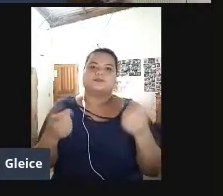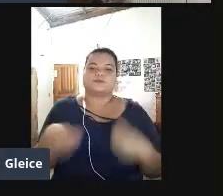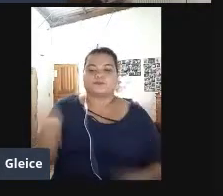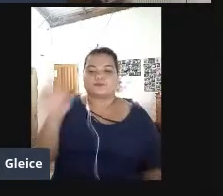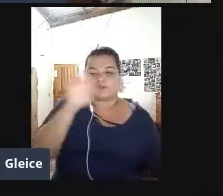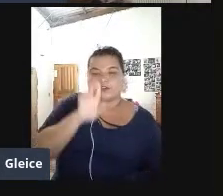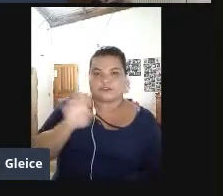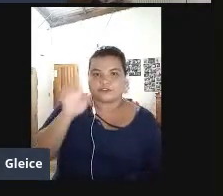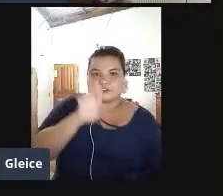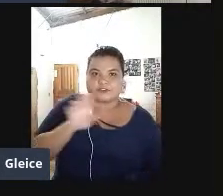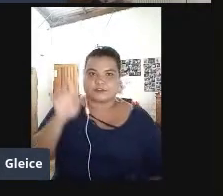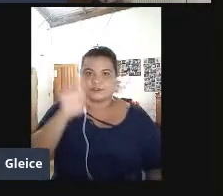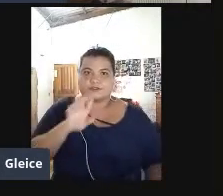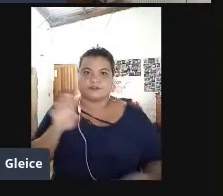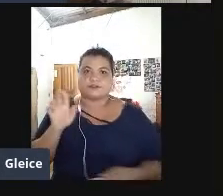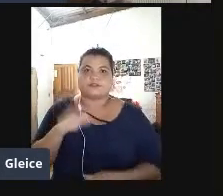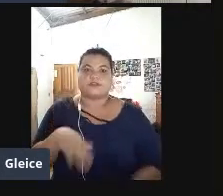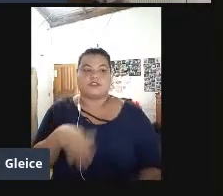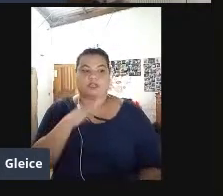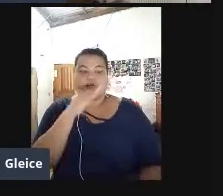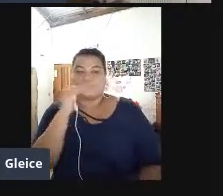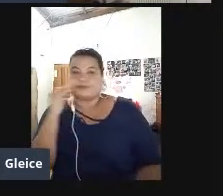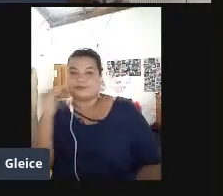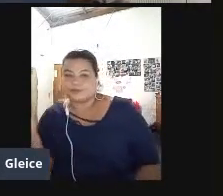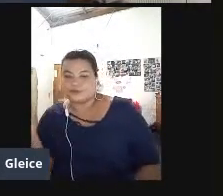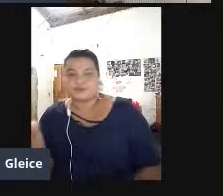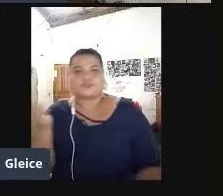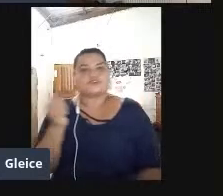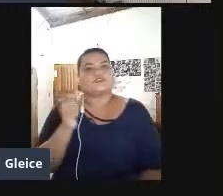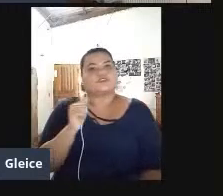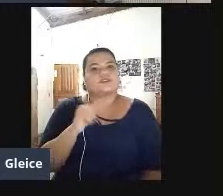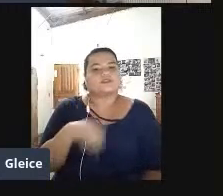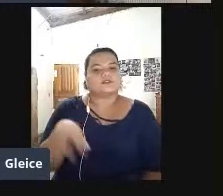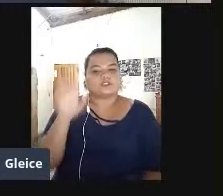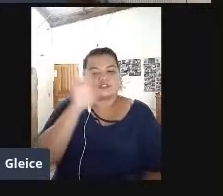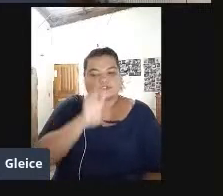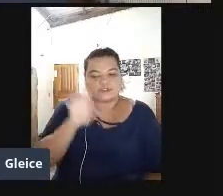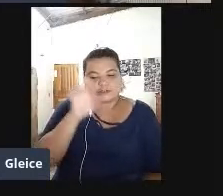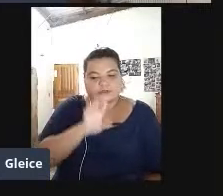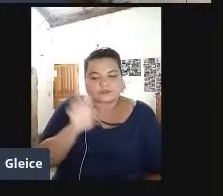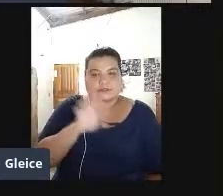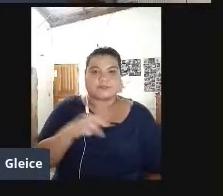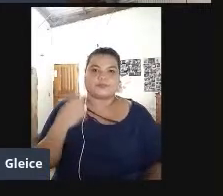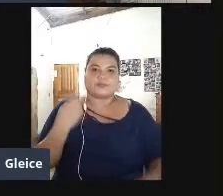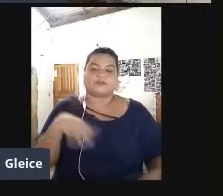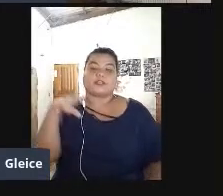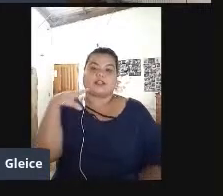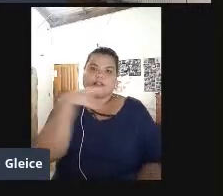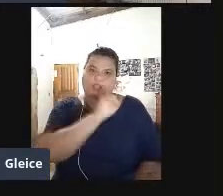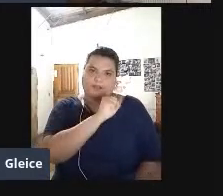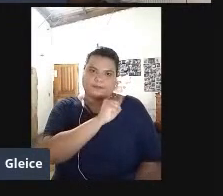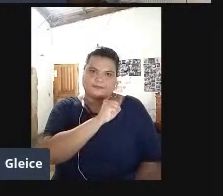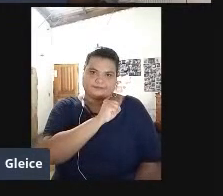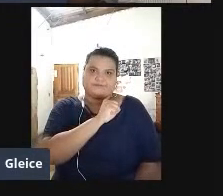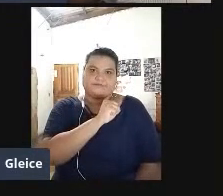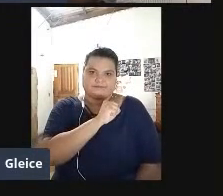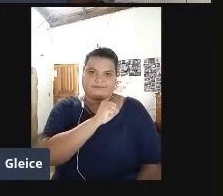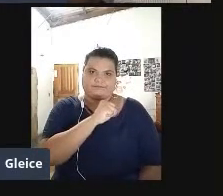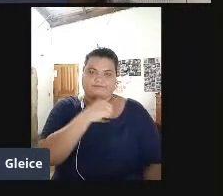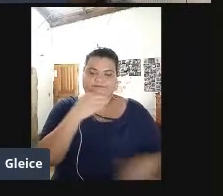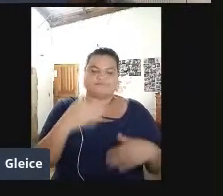fica com um cheiro residual fácil, então a administração tem que ser rápida e todo esse circuito tem que ser devidamente